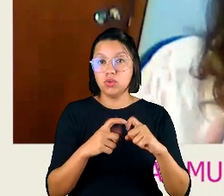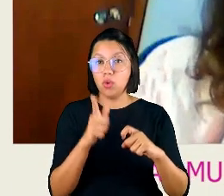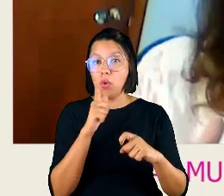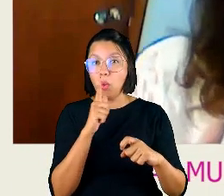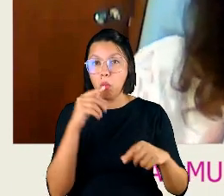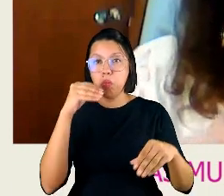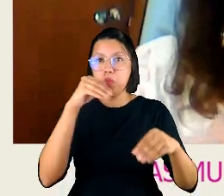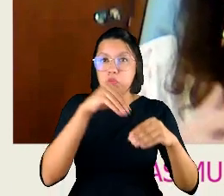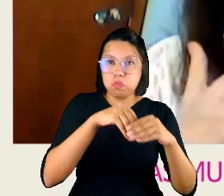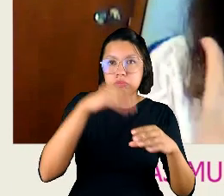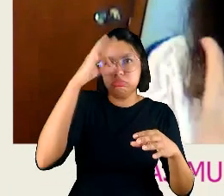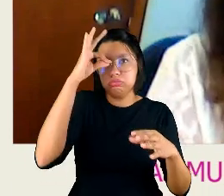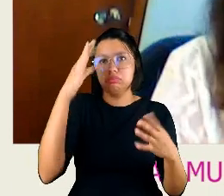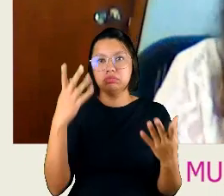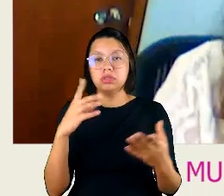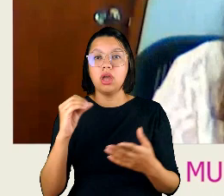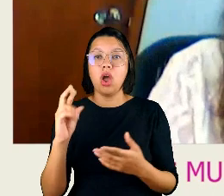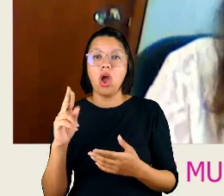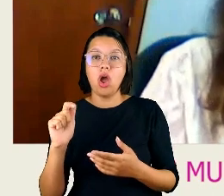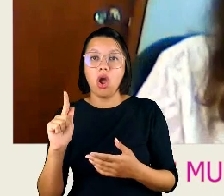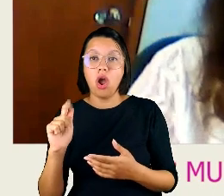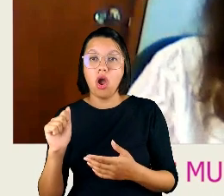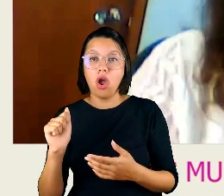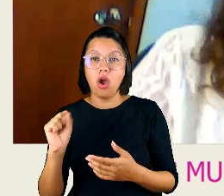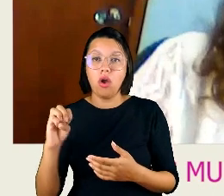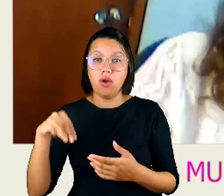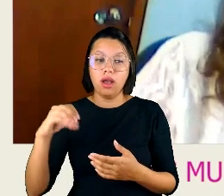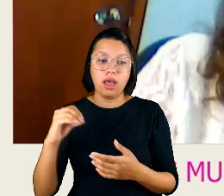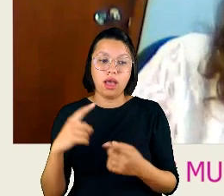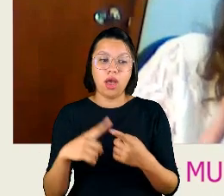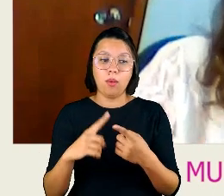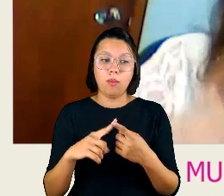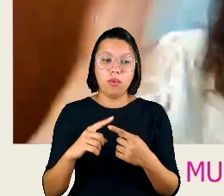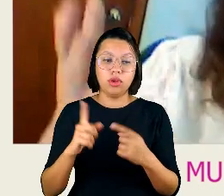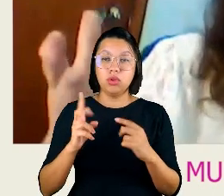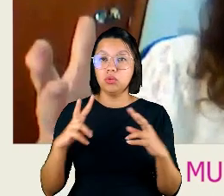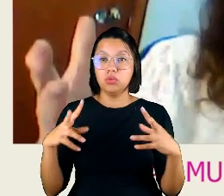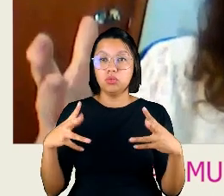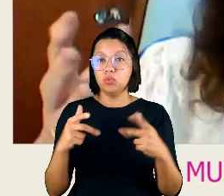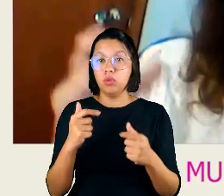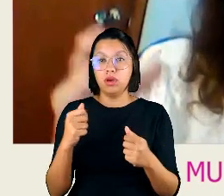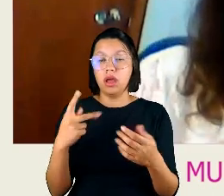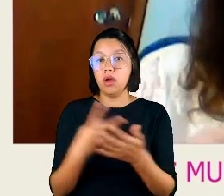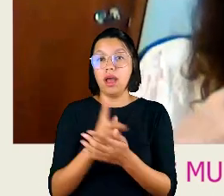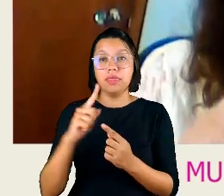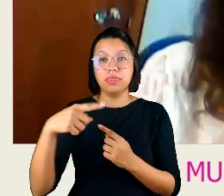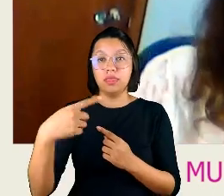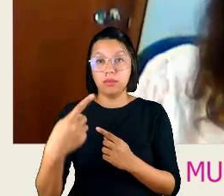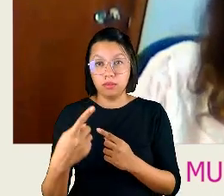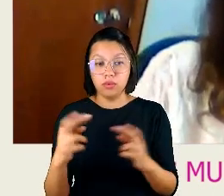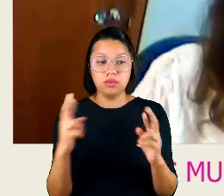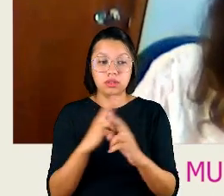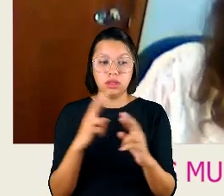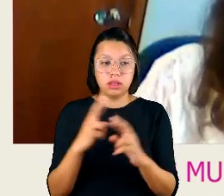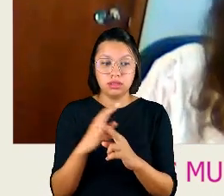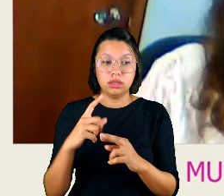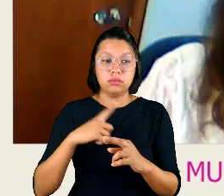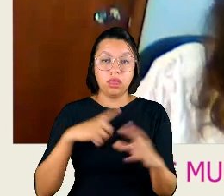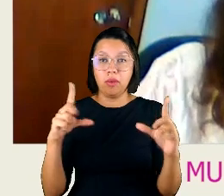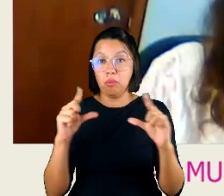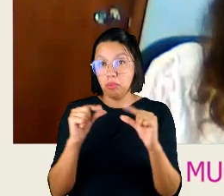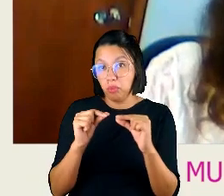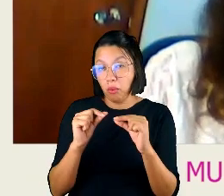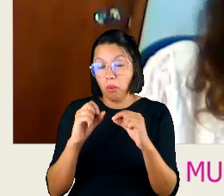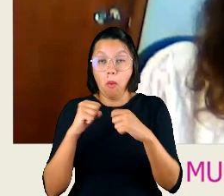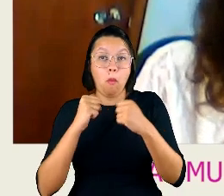depois de uma relação é ser satisfatório. Então, tem o orgasminho e tem o orgasmão. Então, o que faz isso? Então,